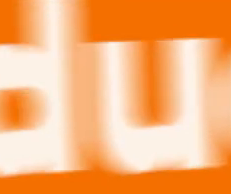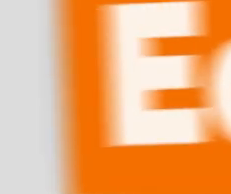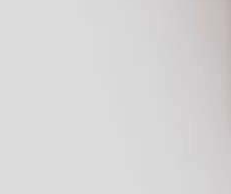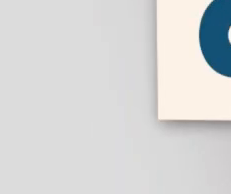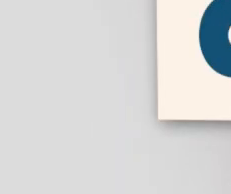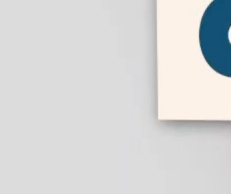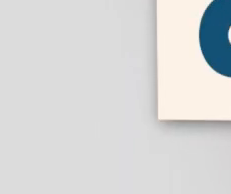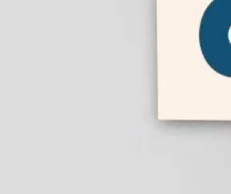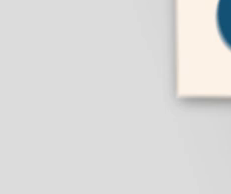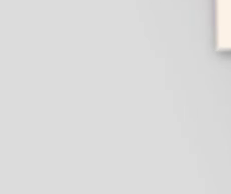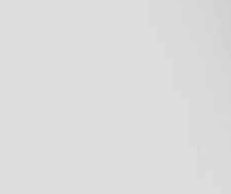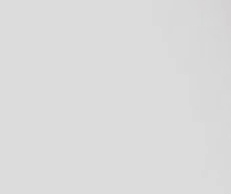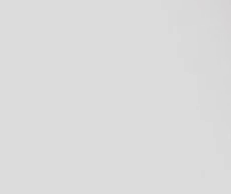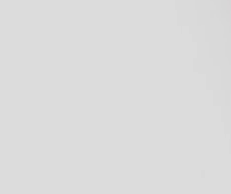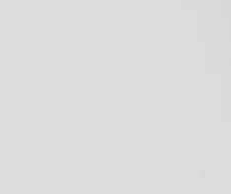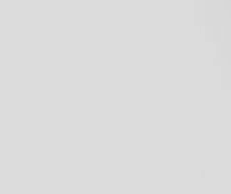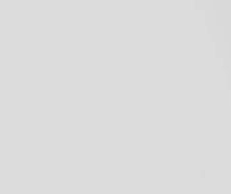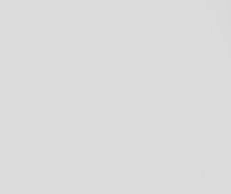Tchau.